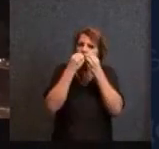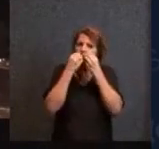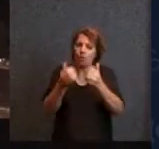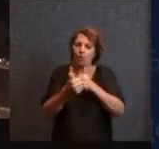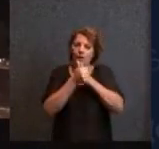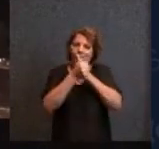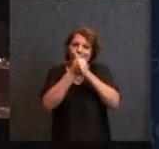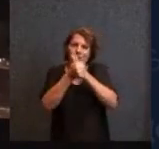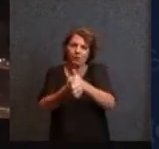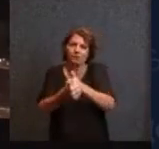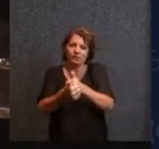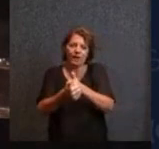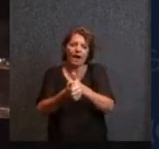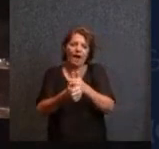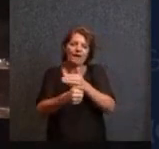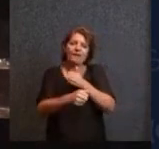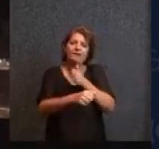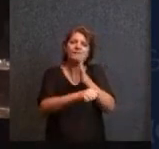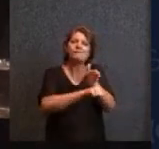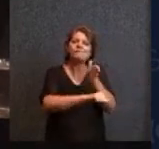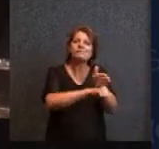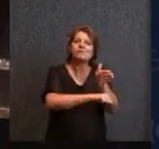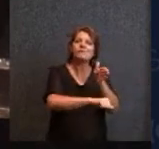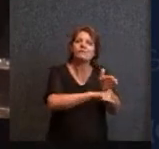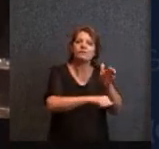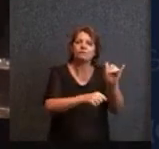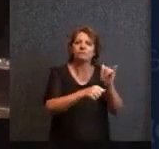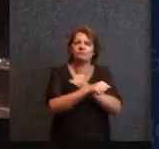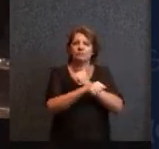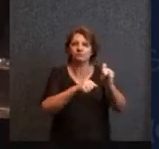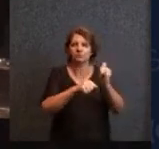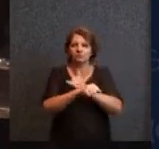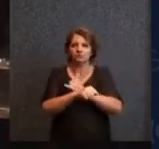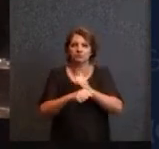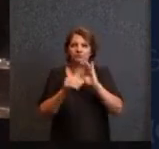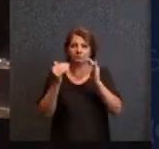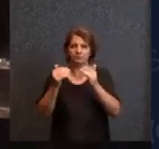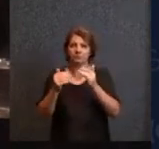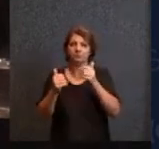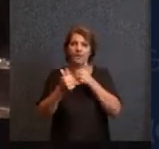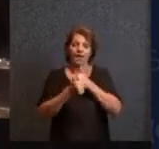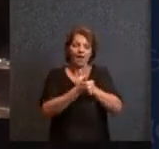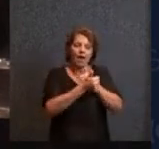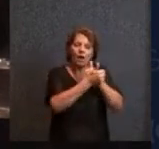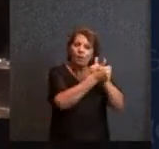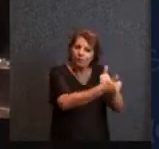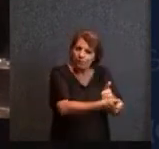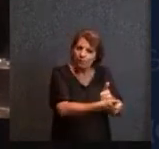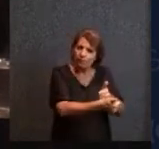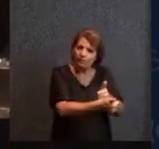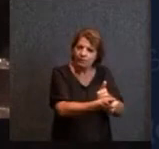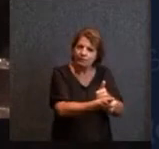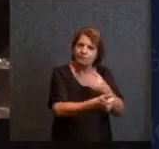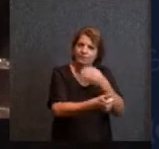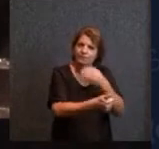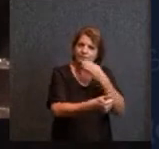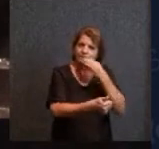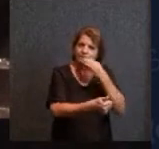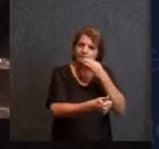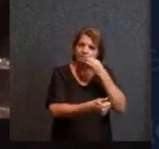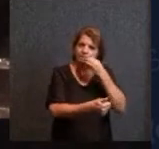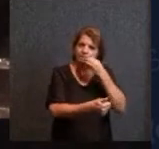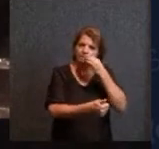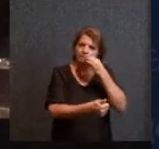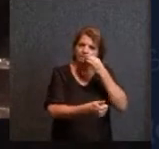melhores intervenções. Este é o ponto. Acompanhar, para acompanhar bem, é preciso